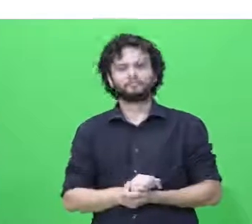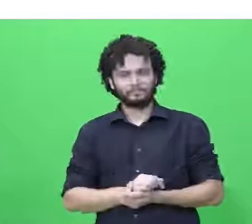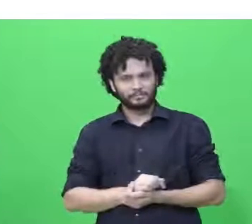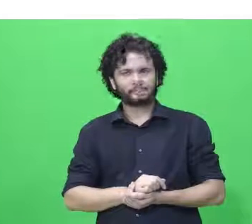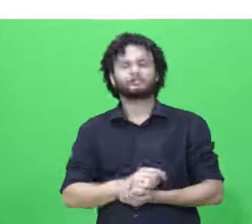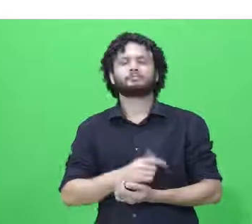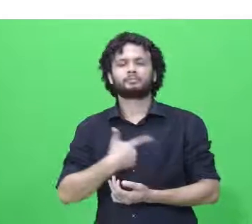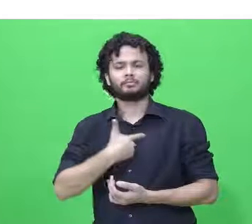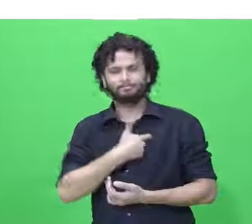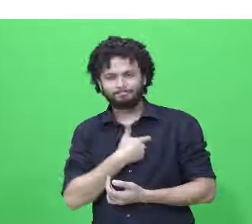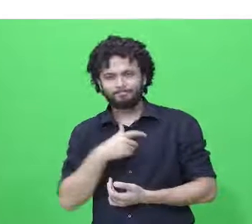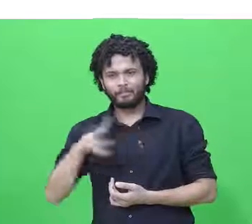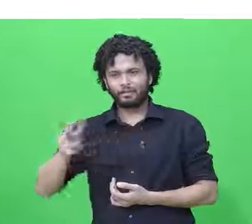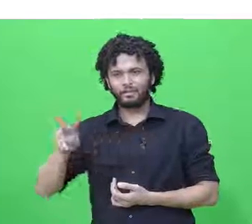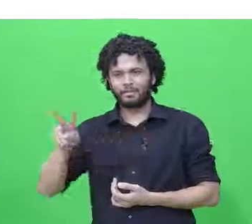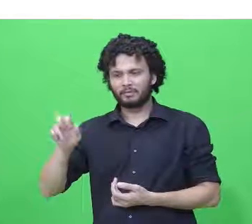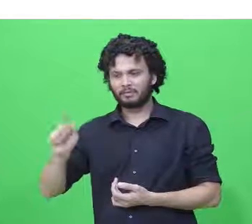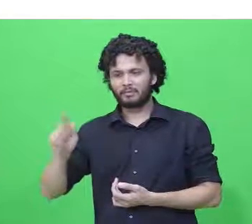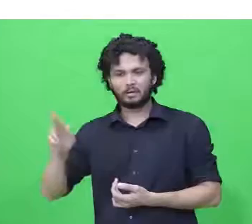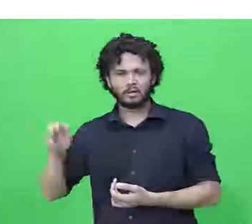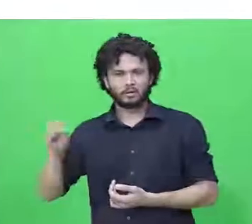tá?